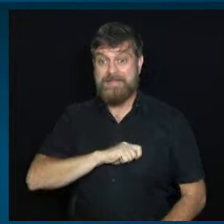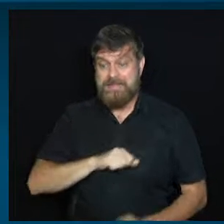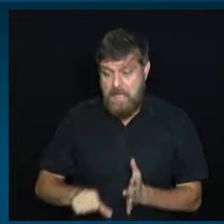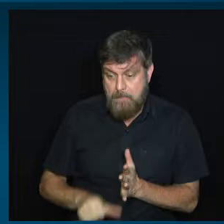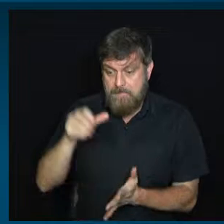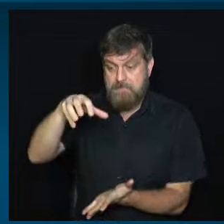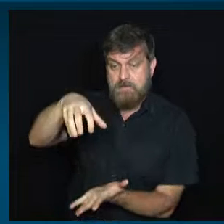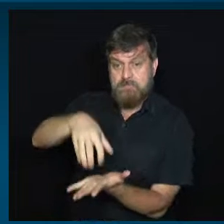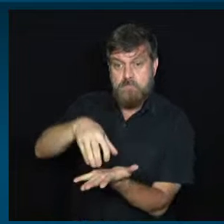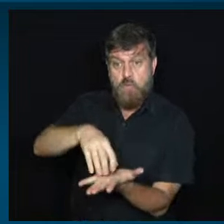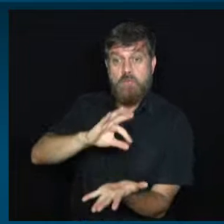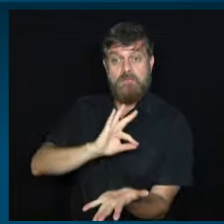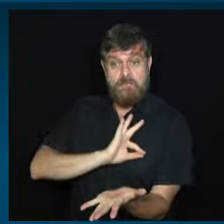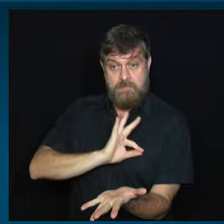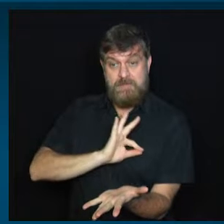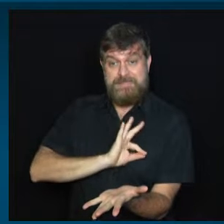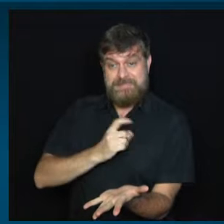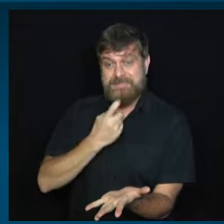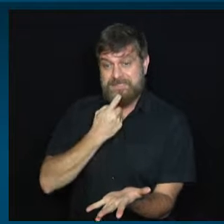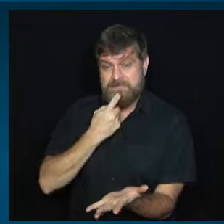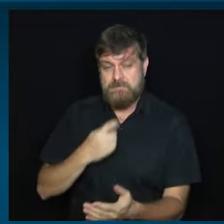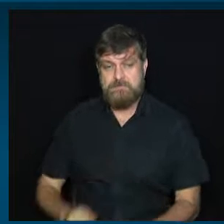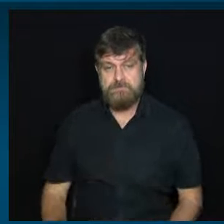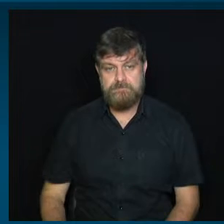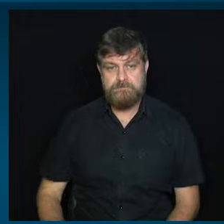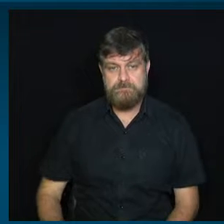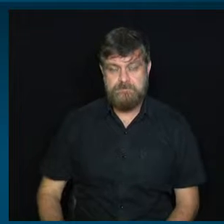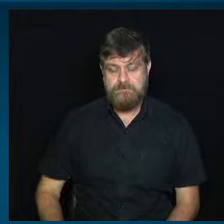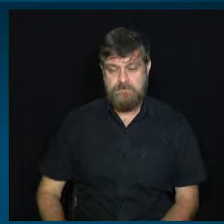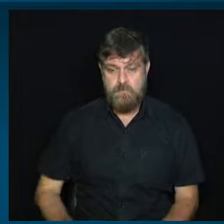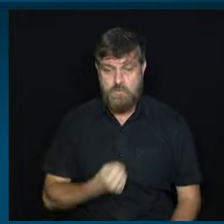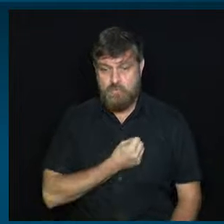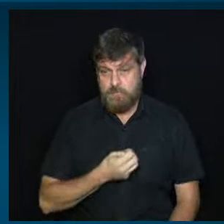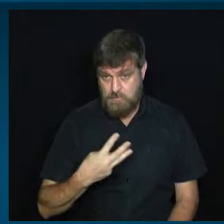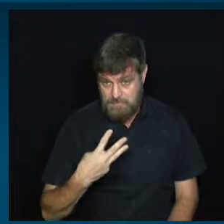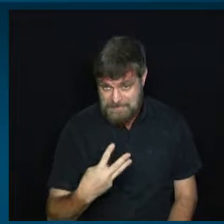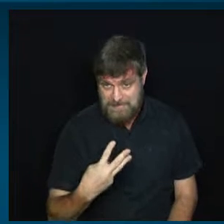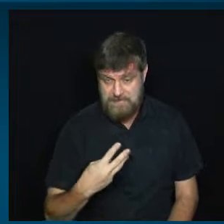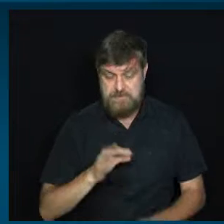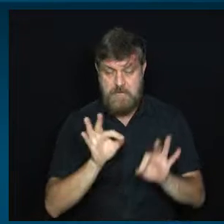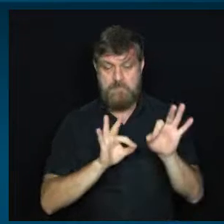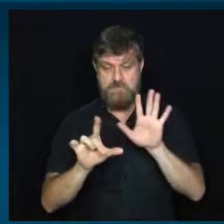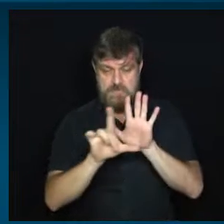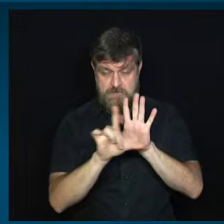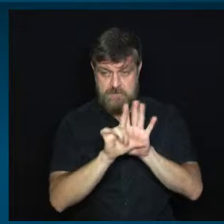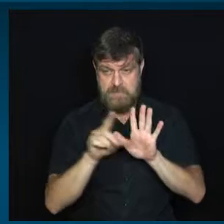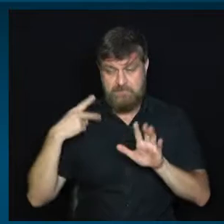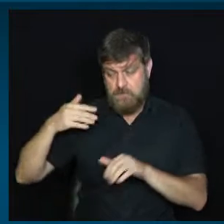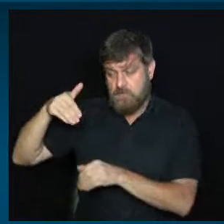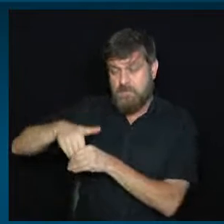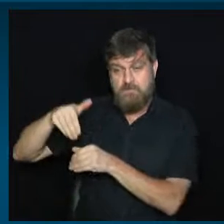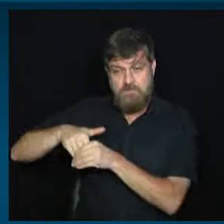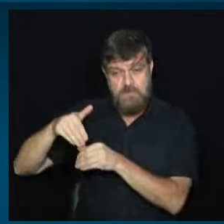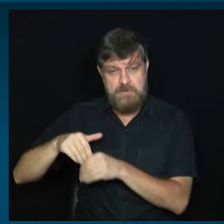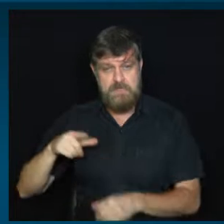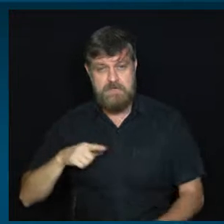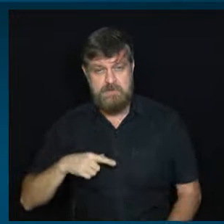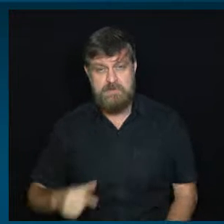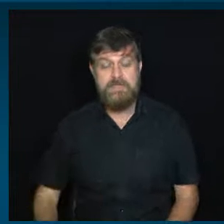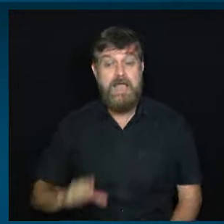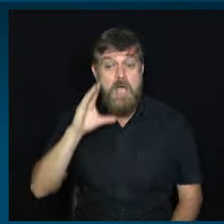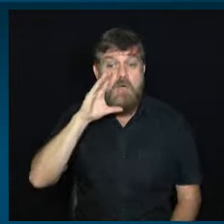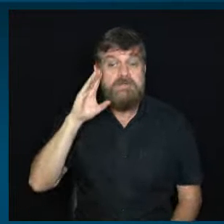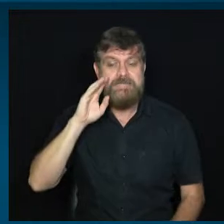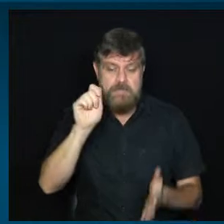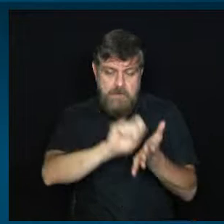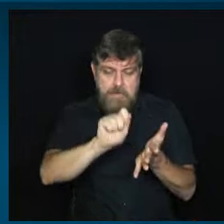1º Distrito Policial de Campinas. Em seguida, segue para a votação o projeto de lei de autoria do vereador Luiz Cerilo,